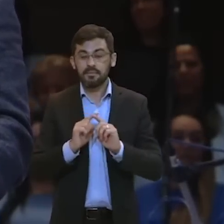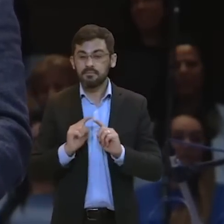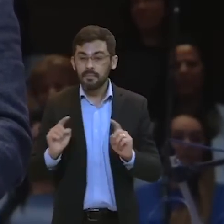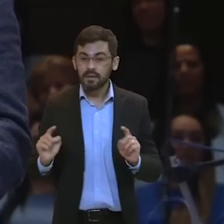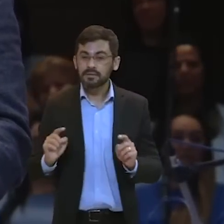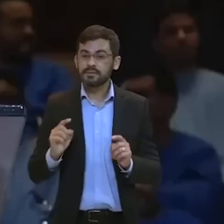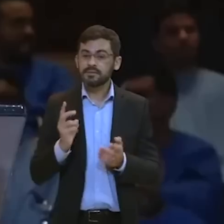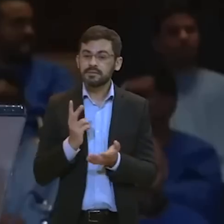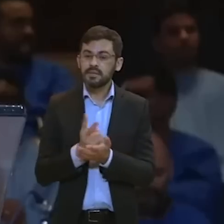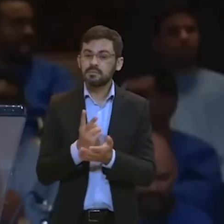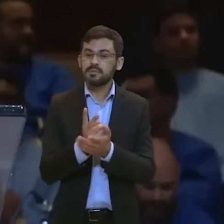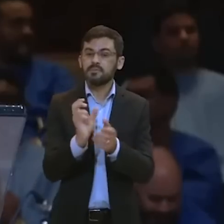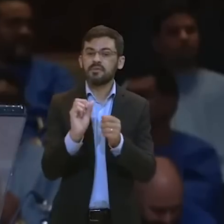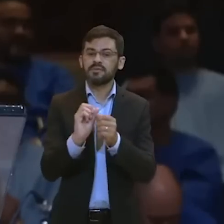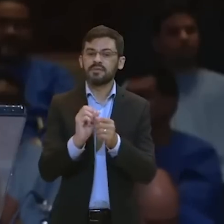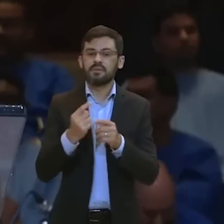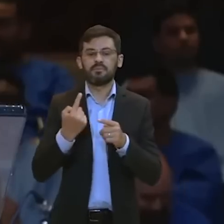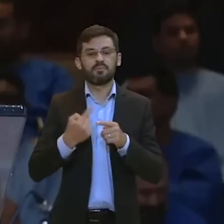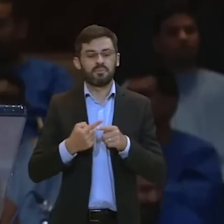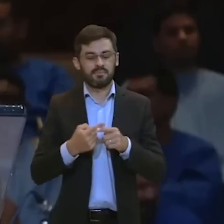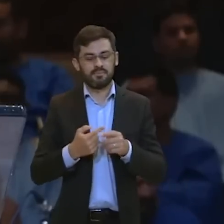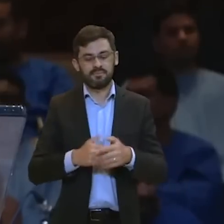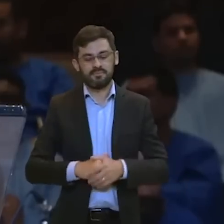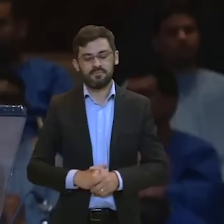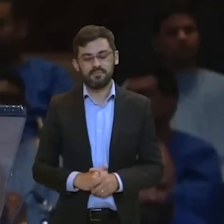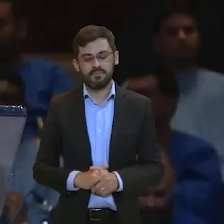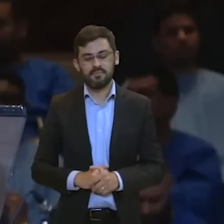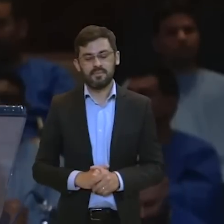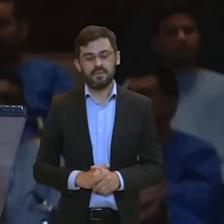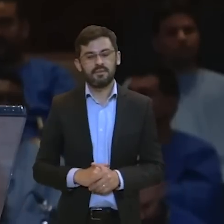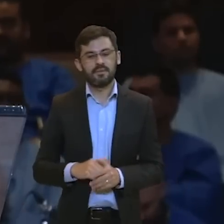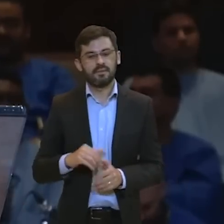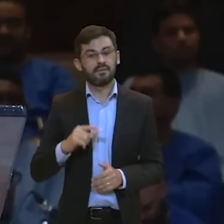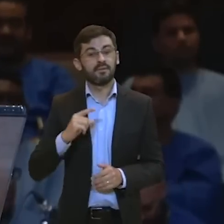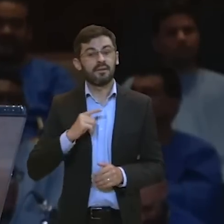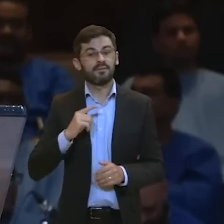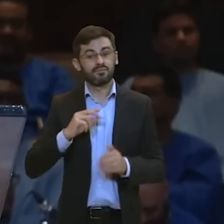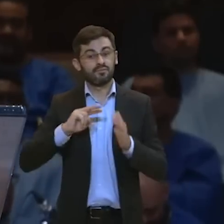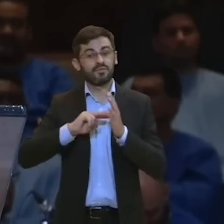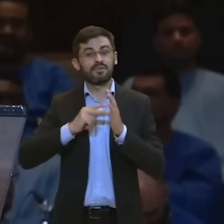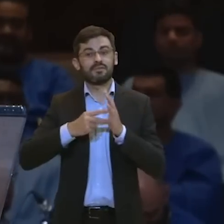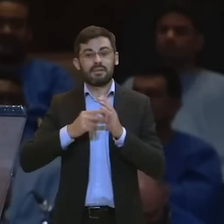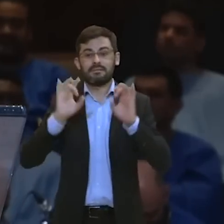Mas ele fazia isso porque tinha um sentido especial.